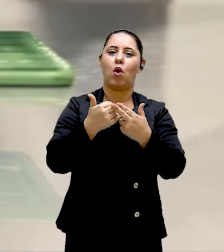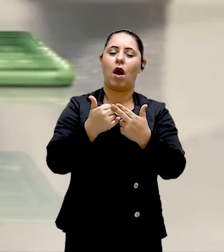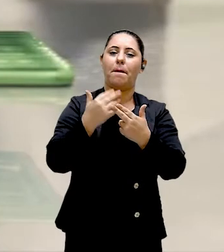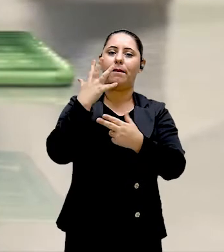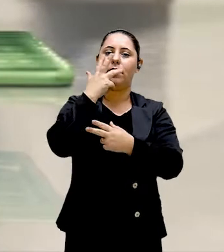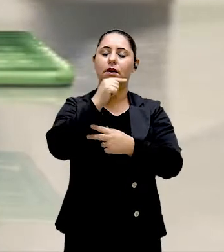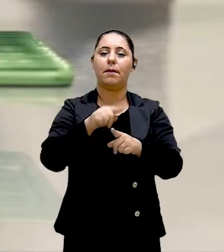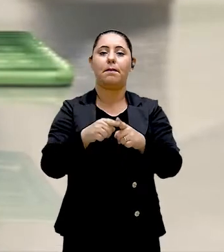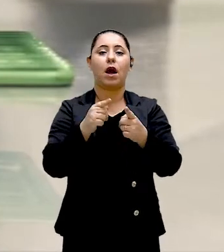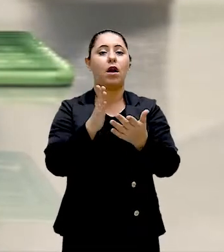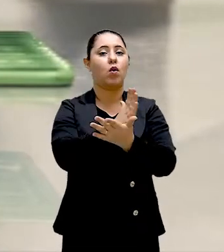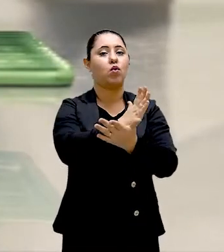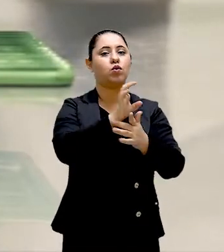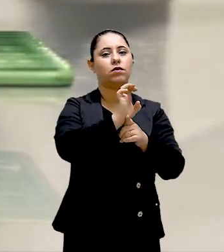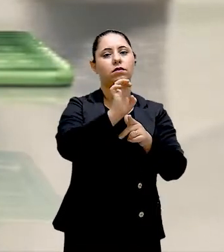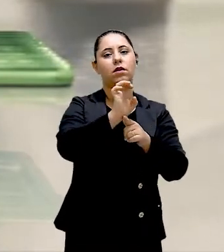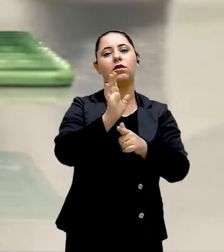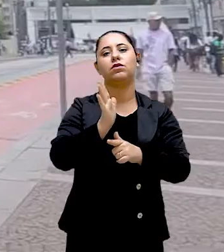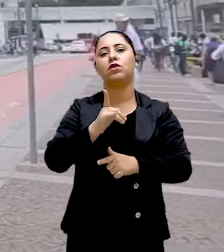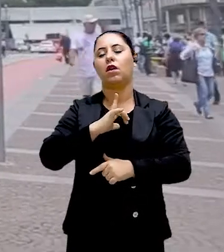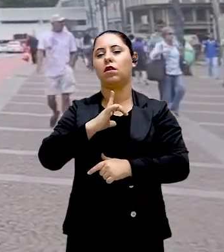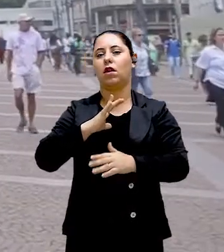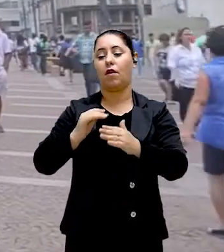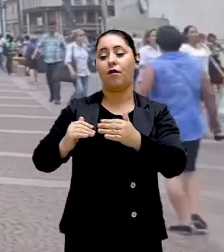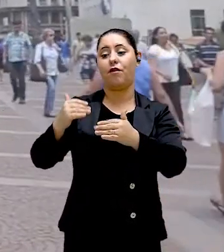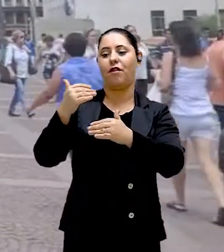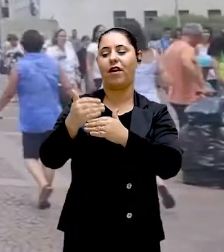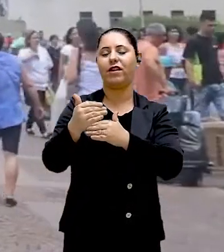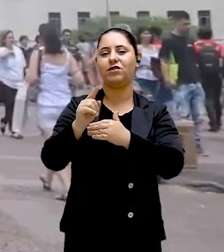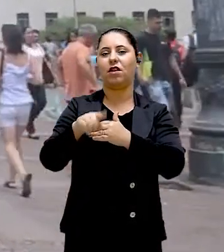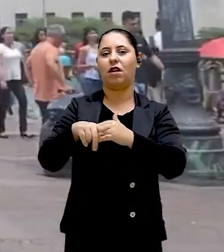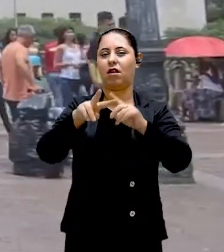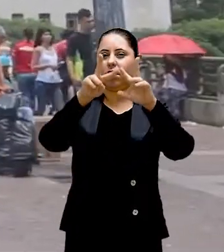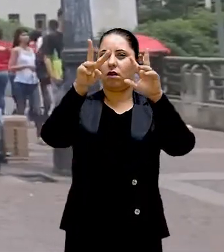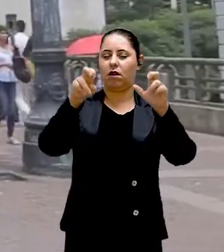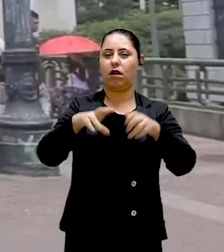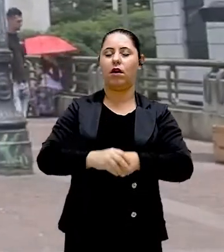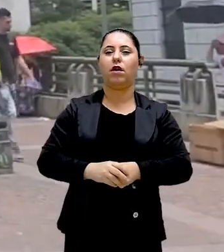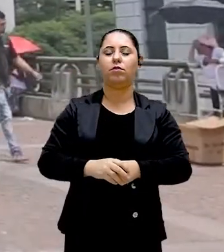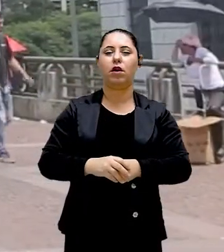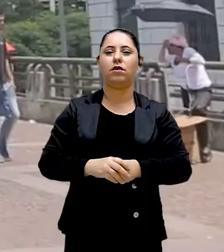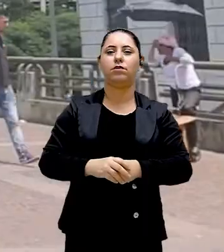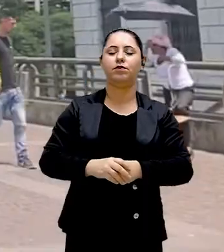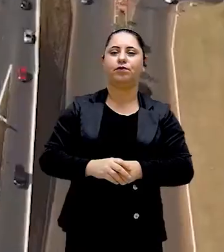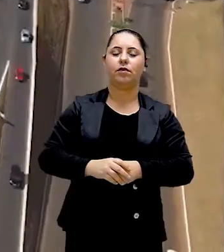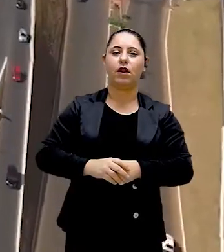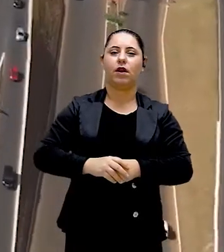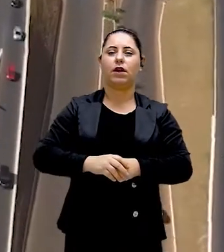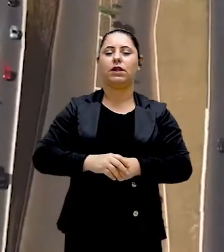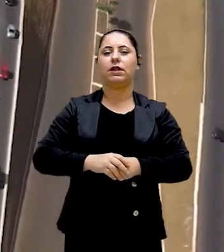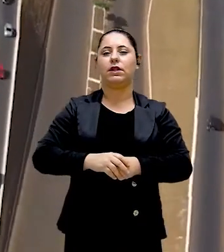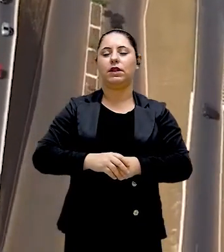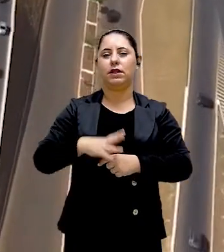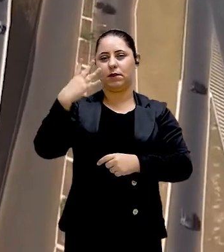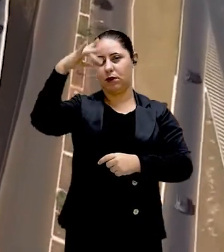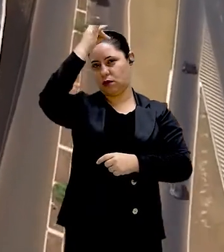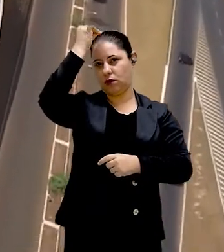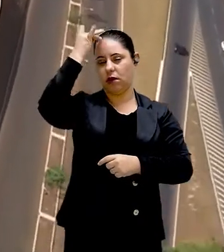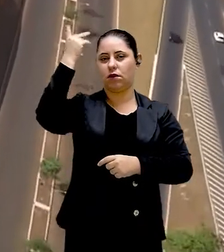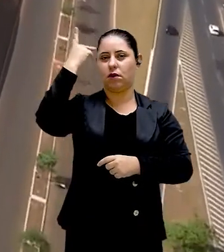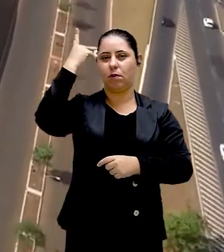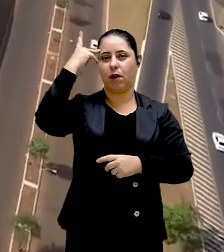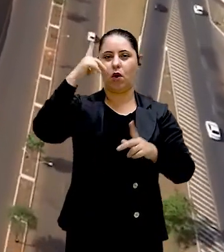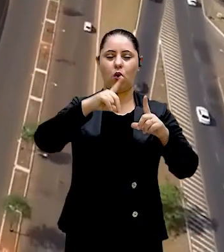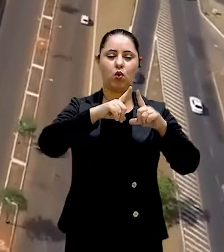alguns estados já estão à frente nesta questão. Espírito Santo, São Paulo e Distrito Federal, por exemplo, deixaram